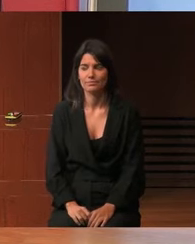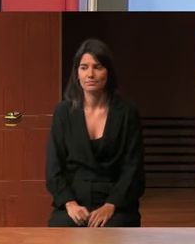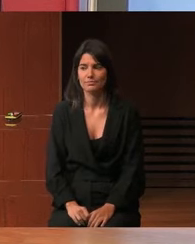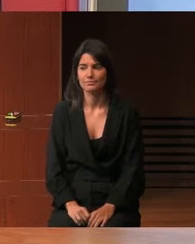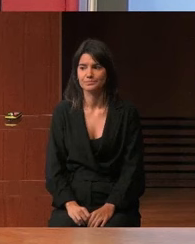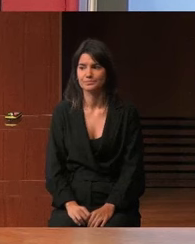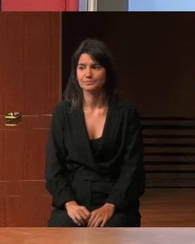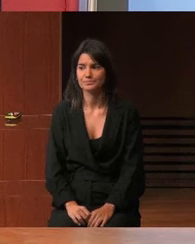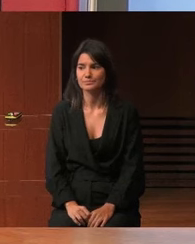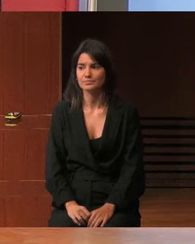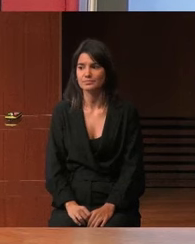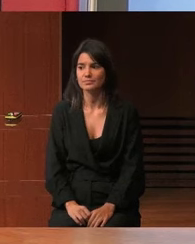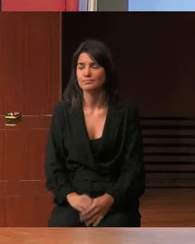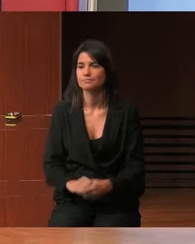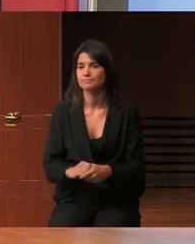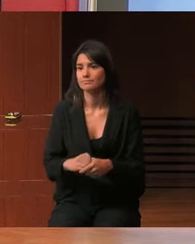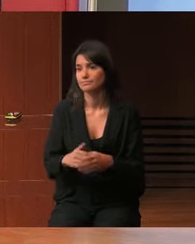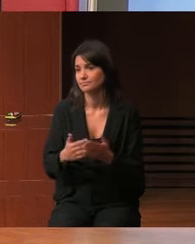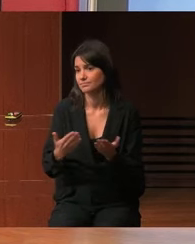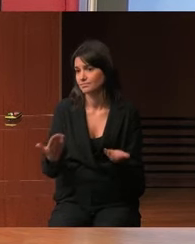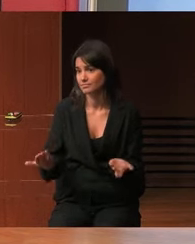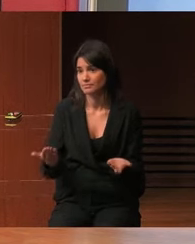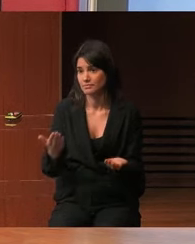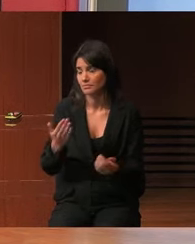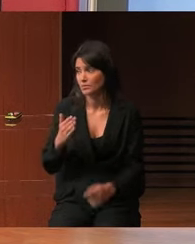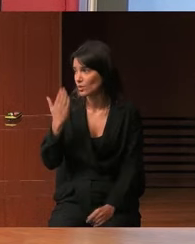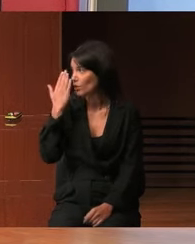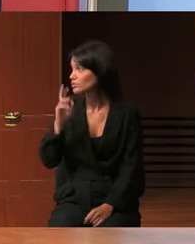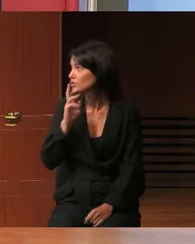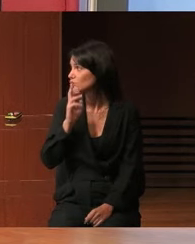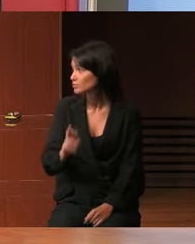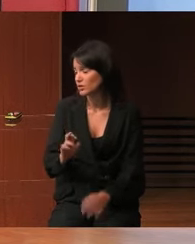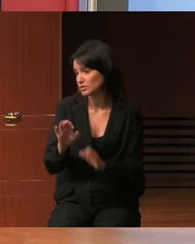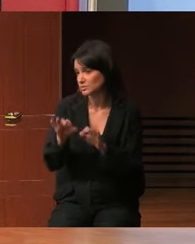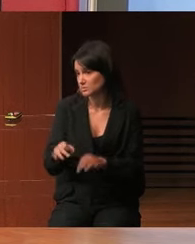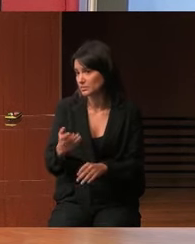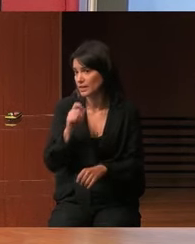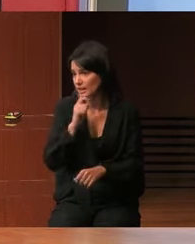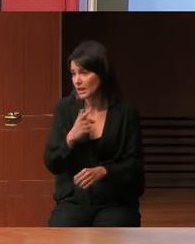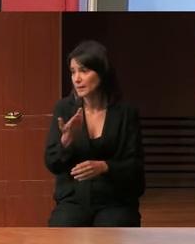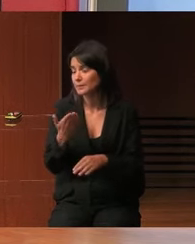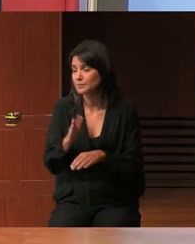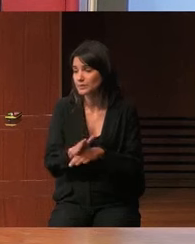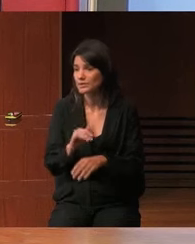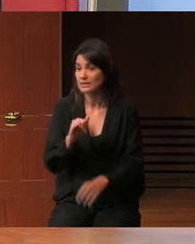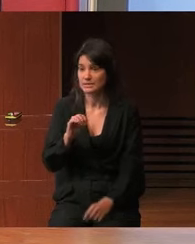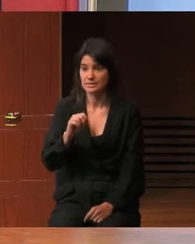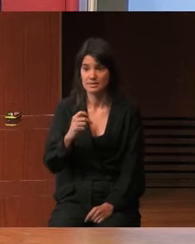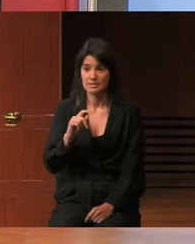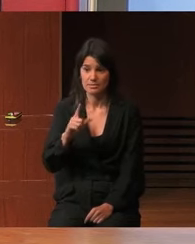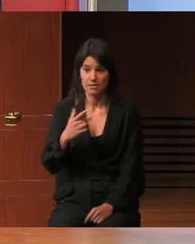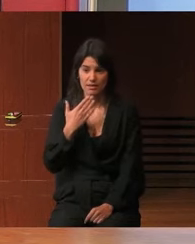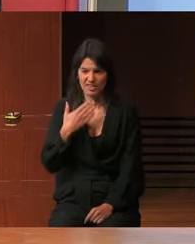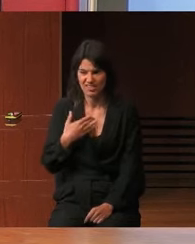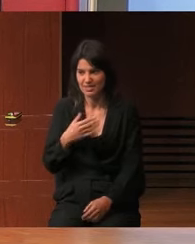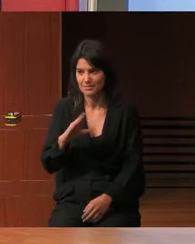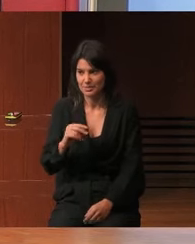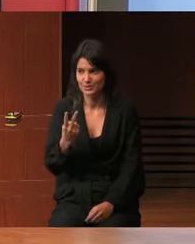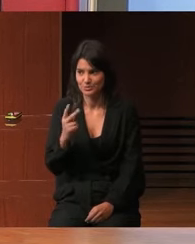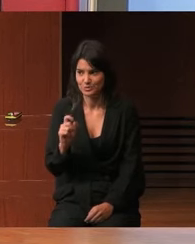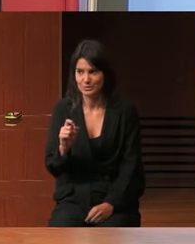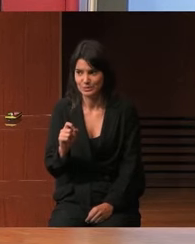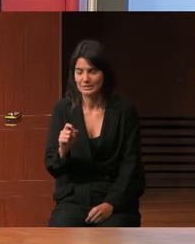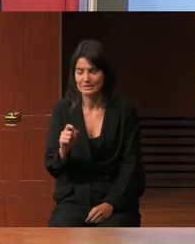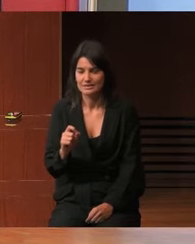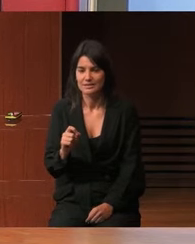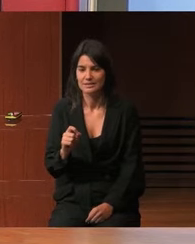E isto, eu acho que podia acabar a resposta aqui. Mas se a Isabel me der mais 2 minutos, eu queria dizer-lhe que...